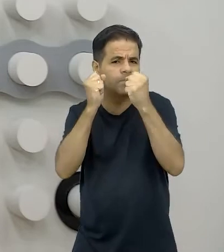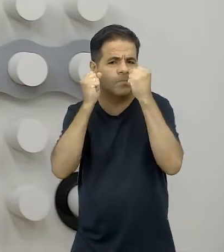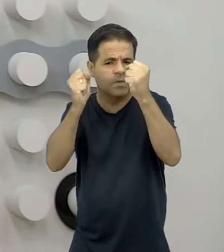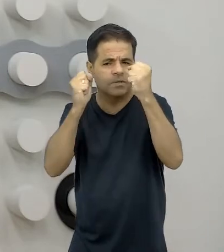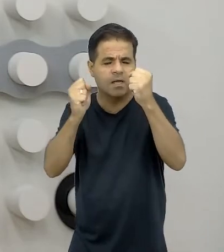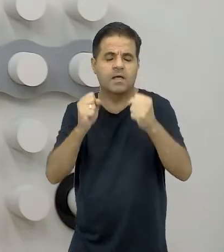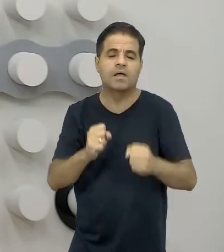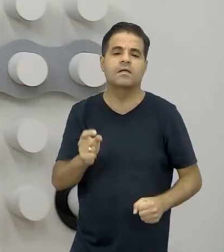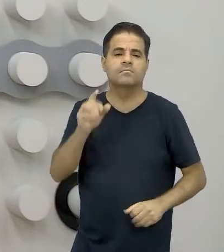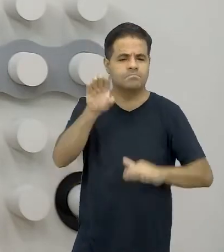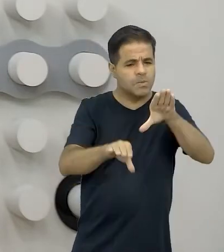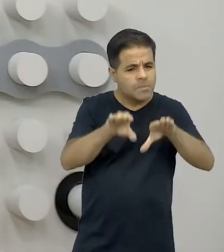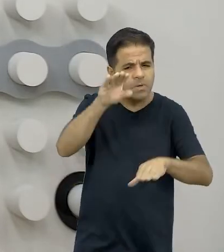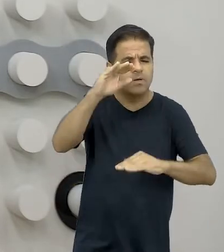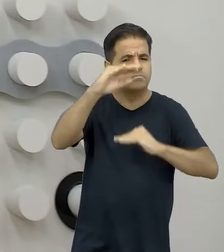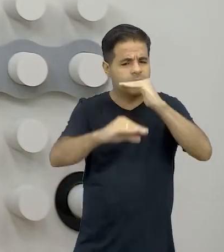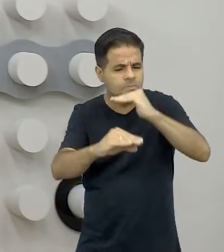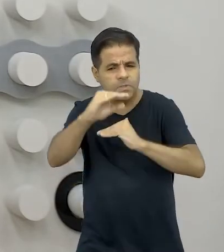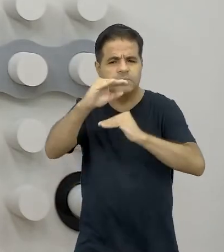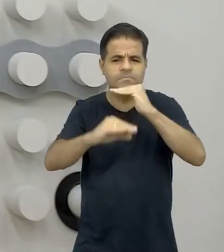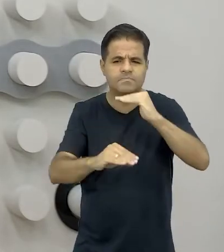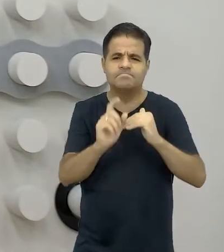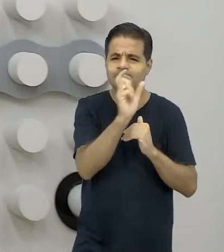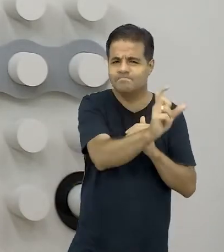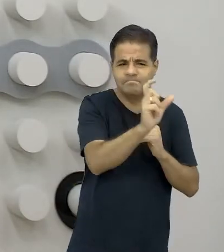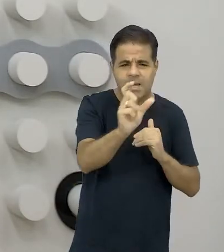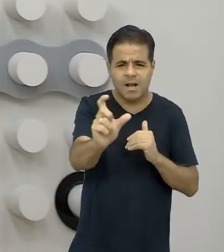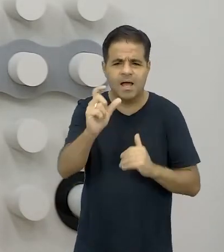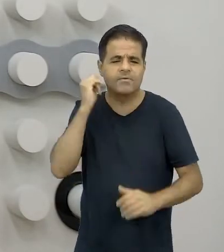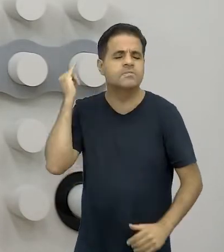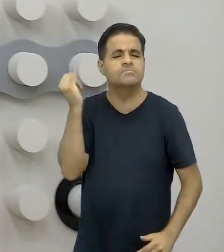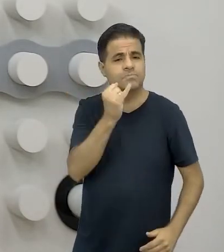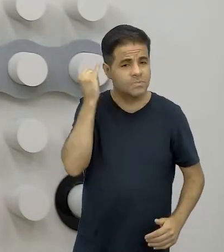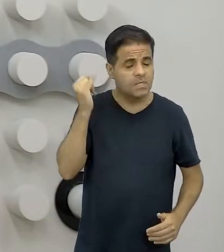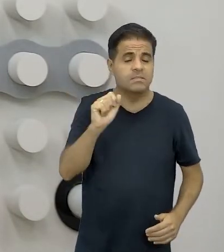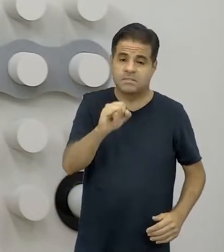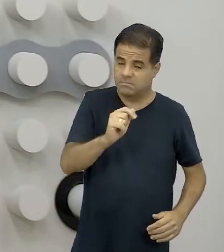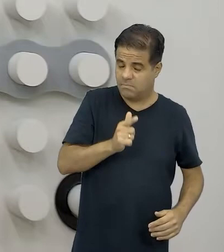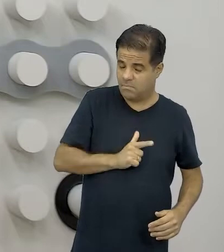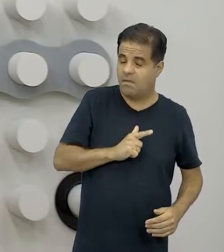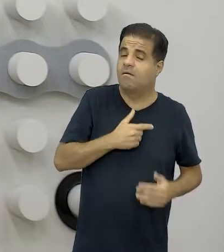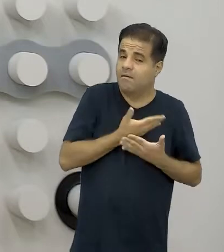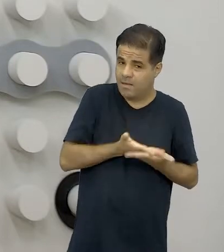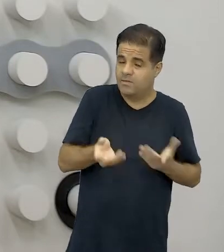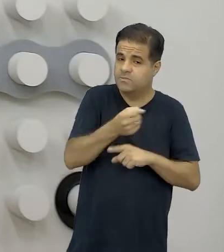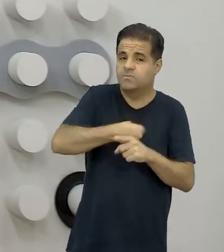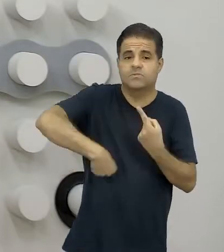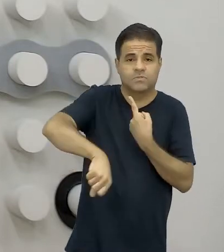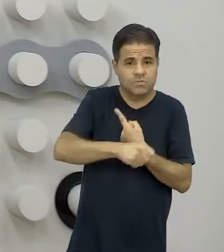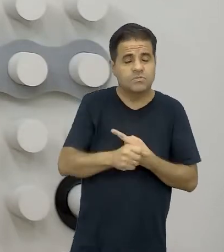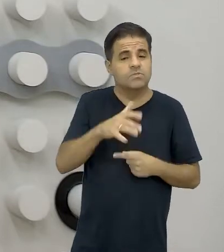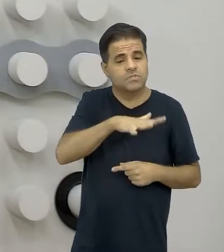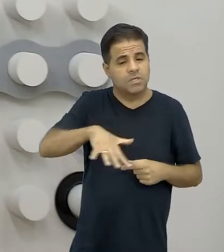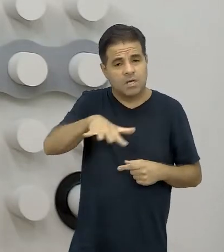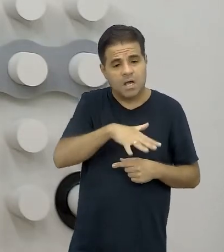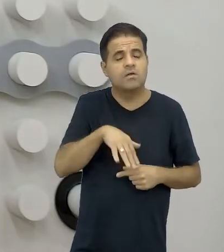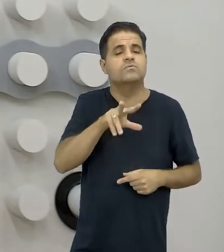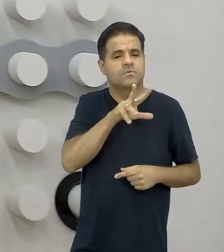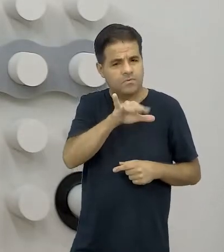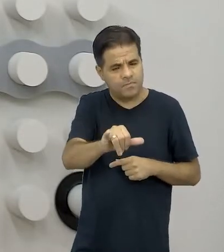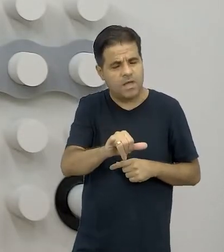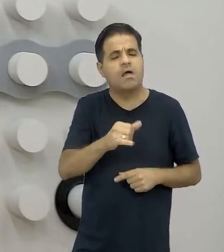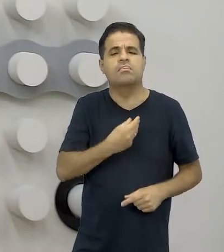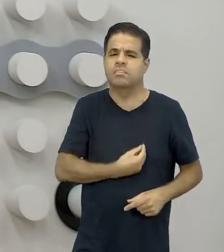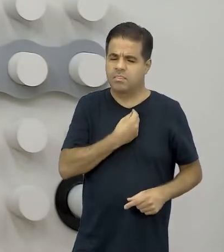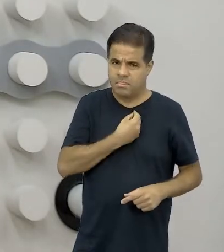né? Desigualdade, tantas palavras importantes. Se isso existe na sociedade de um modo geral, isso vai